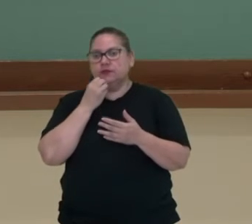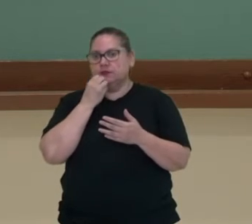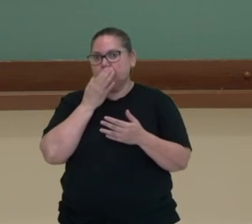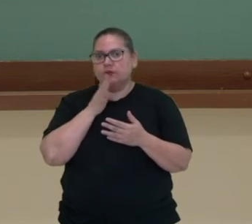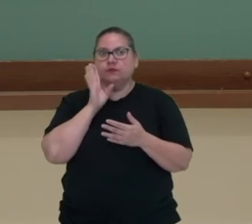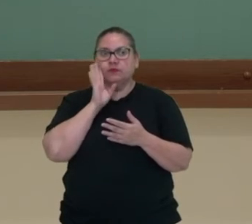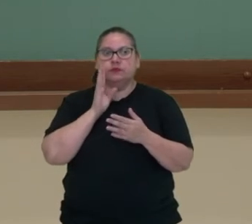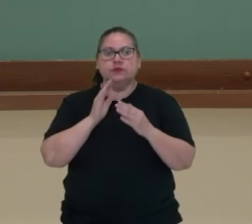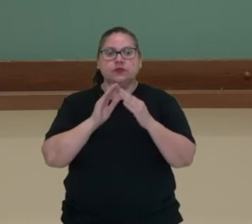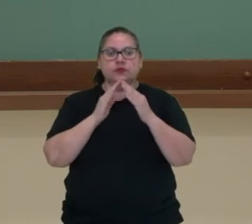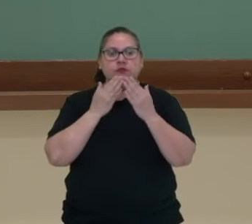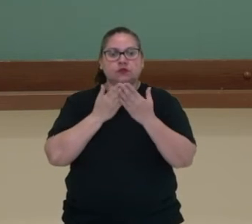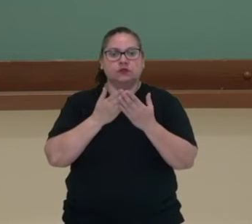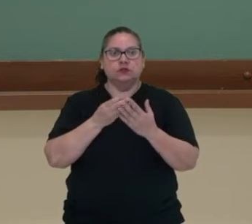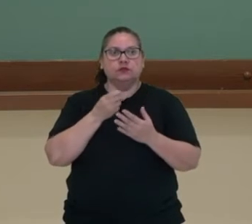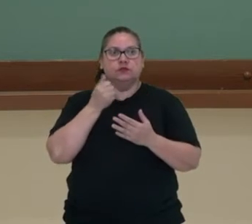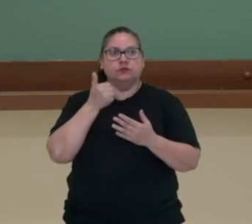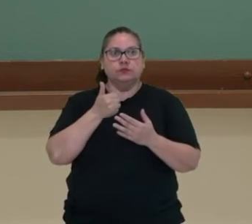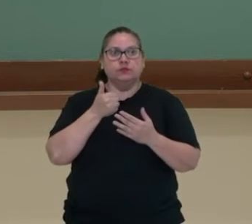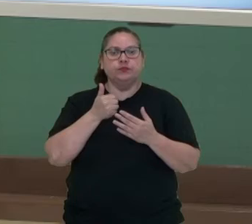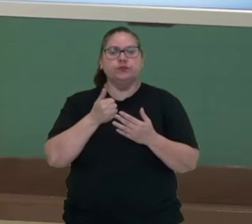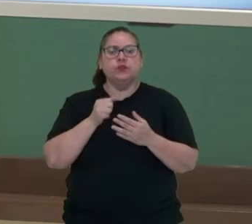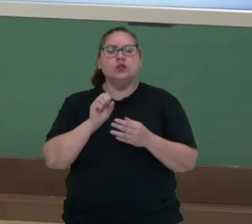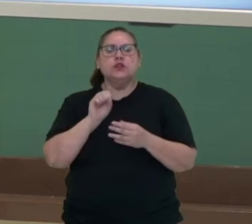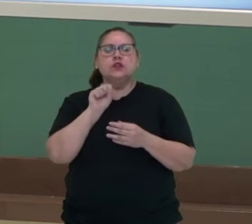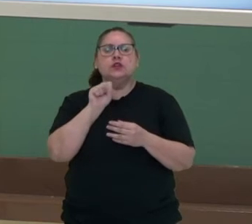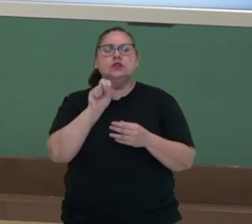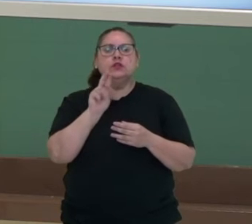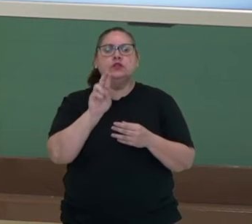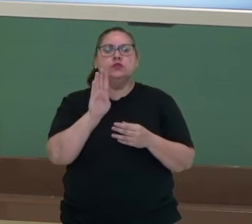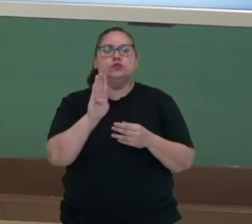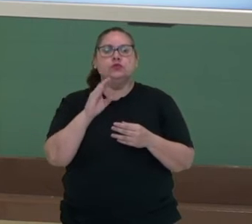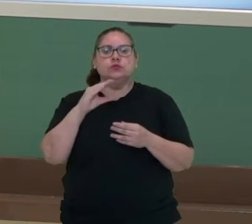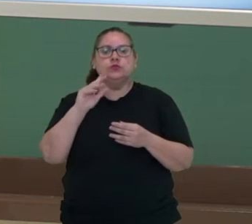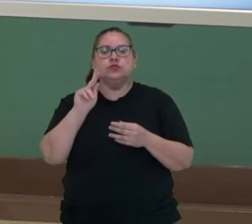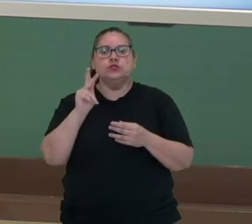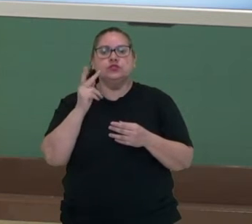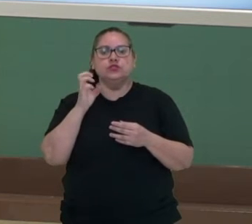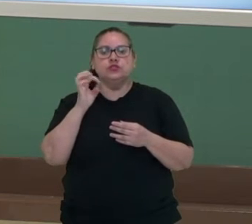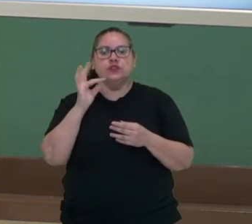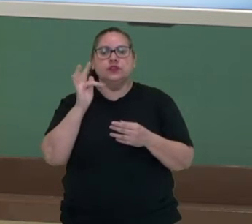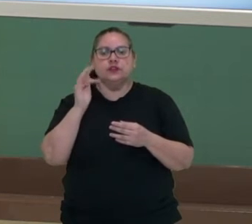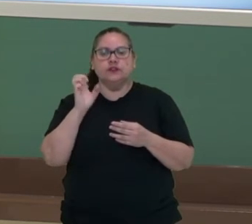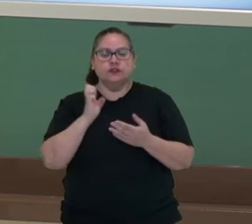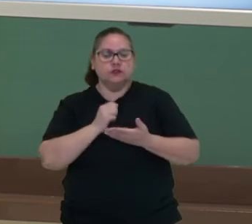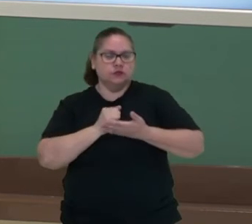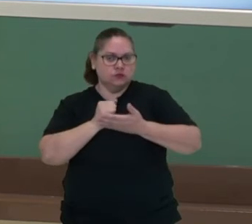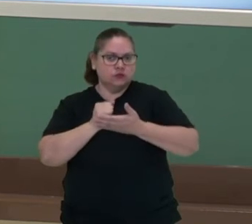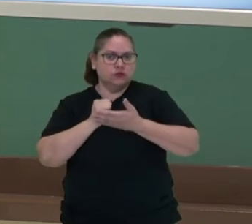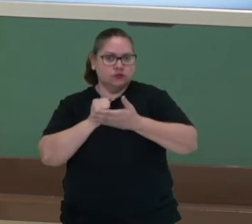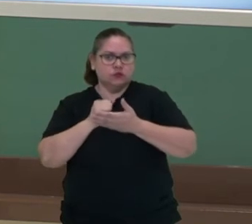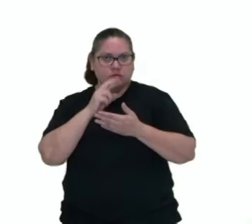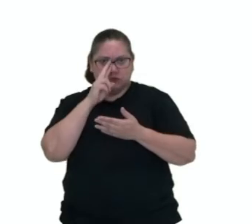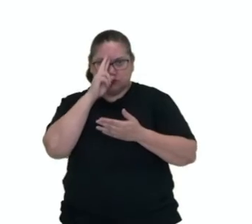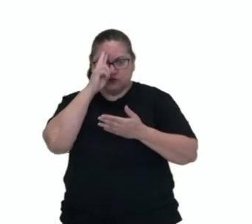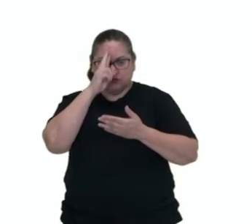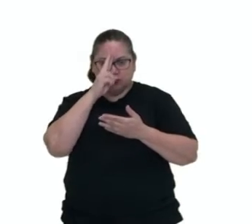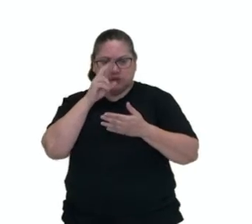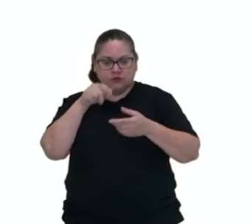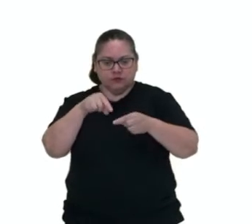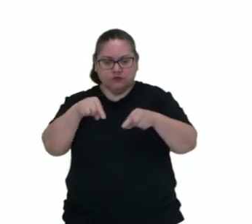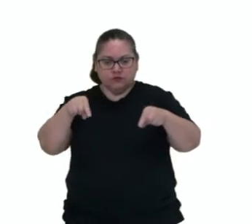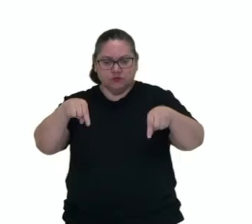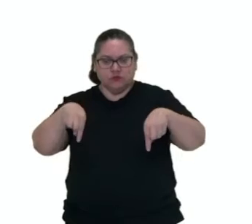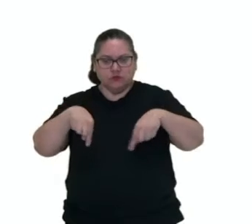andamento da escola, né? Olha só, subchefes, né? A gente viu que ele auxilia o chefe de turma. Então,